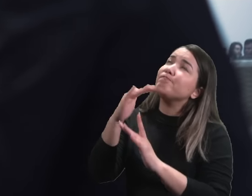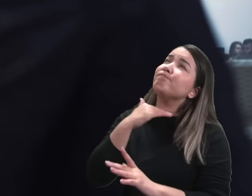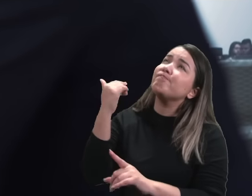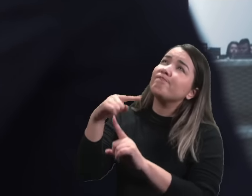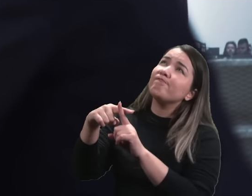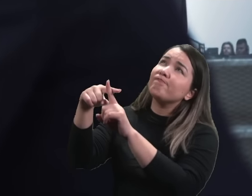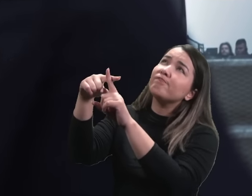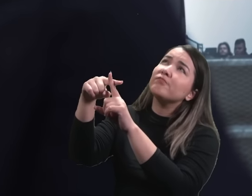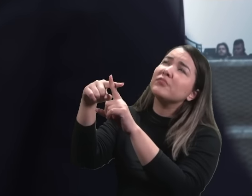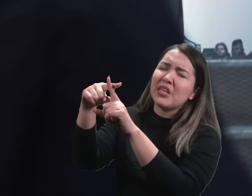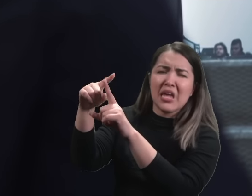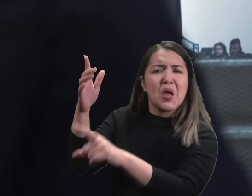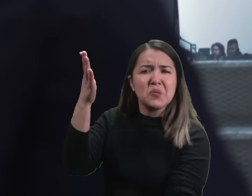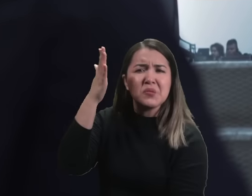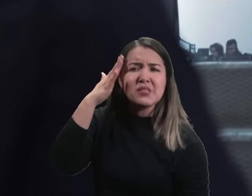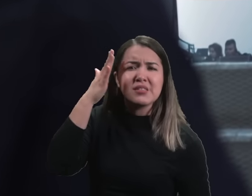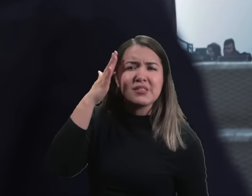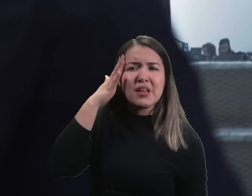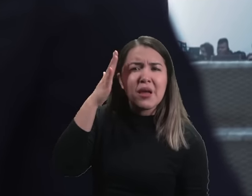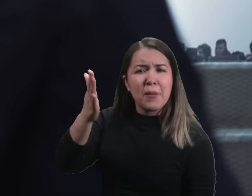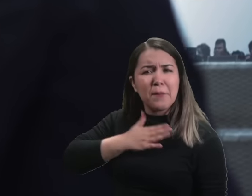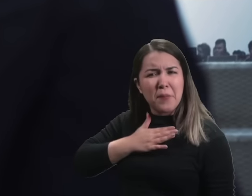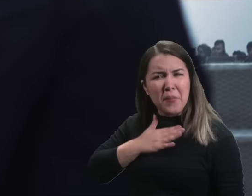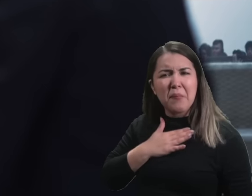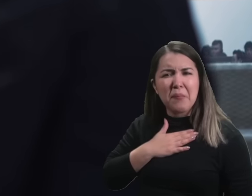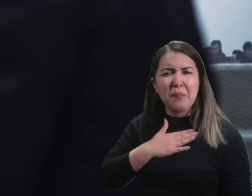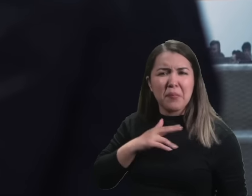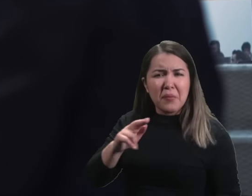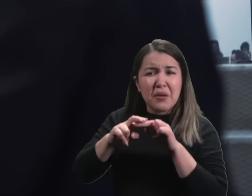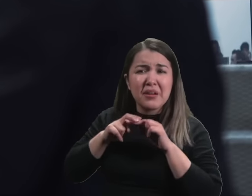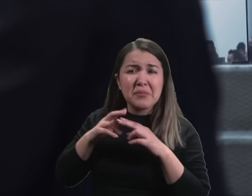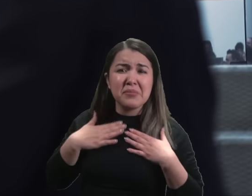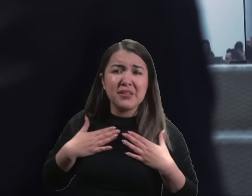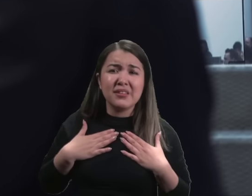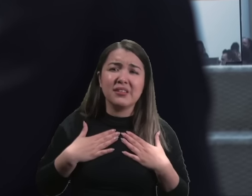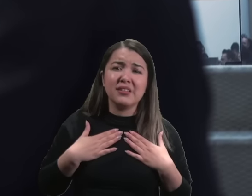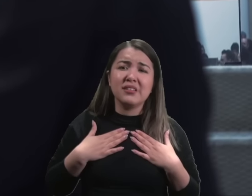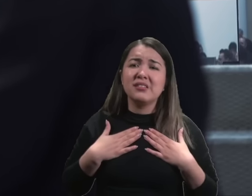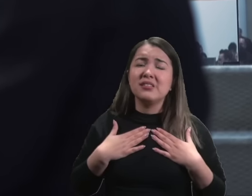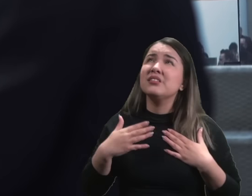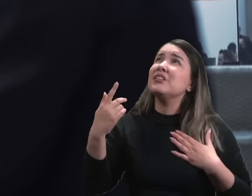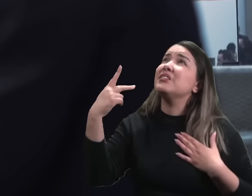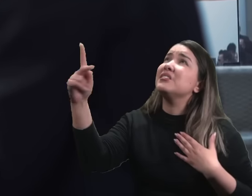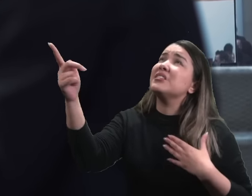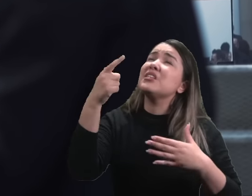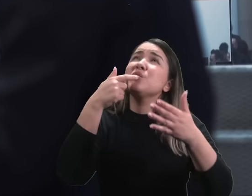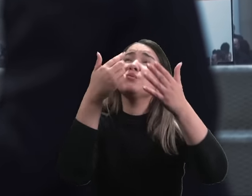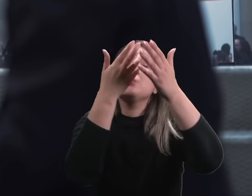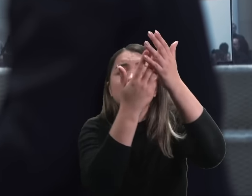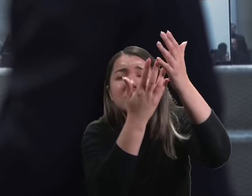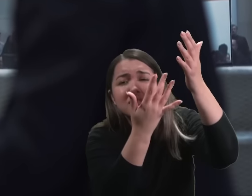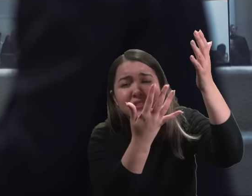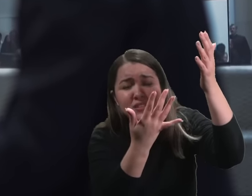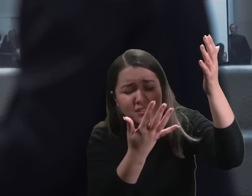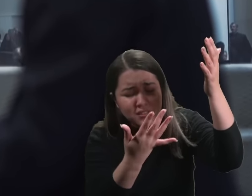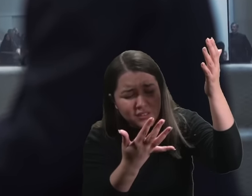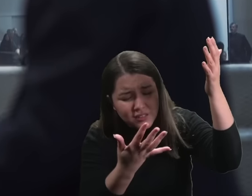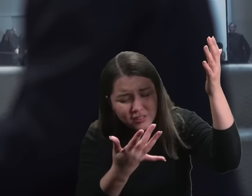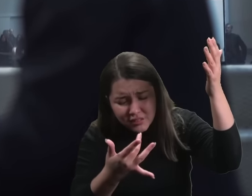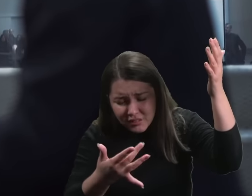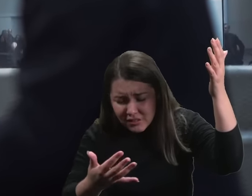entregou sei que foi por mim seu sangue